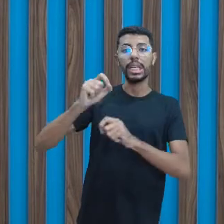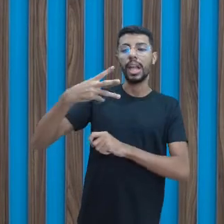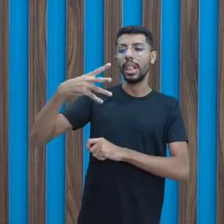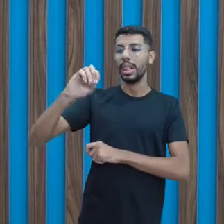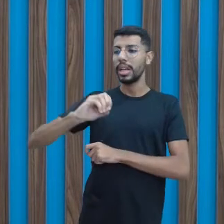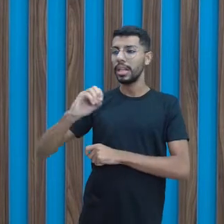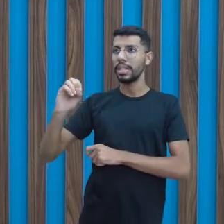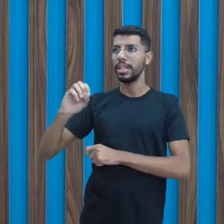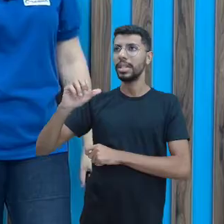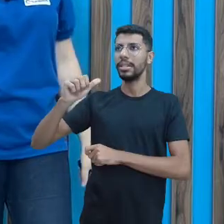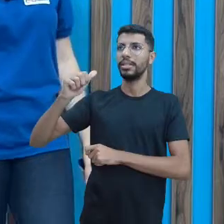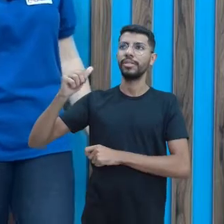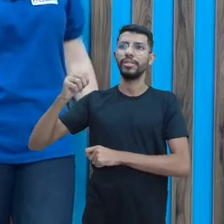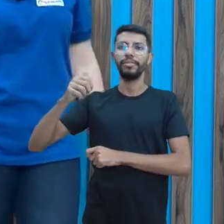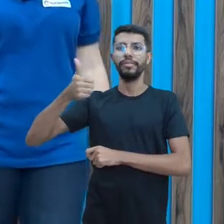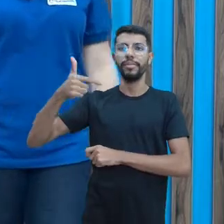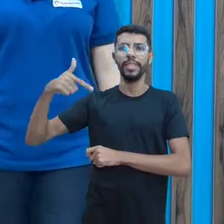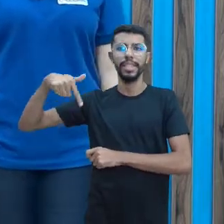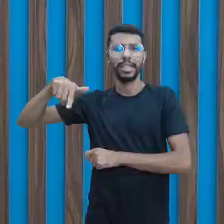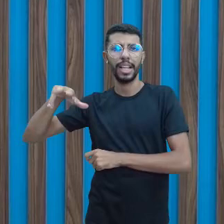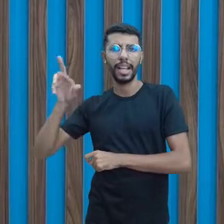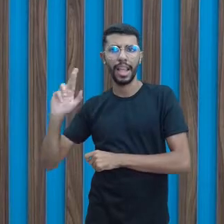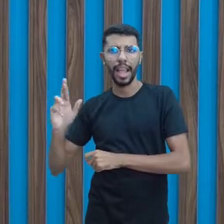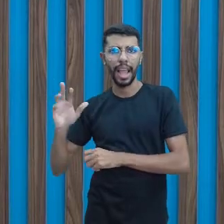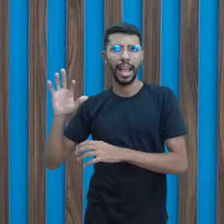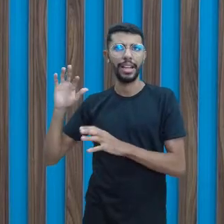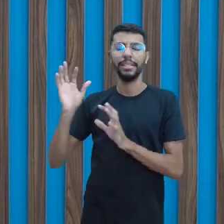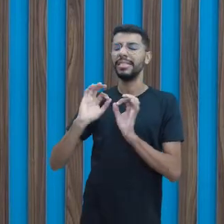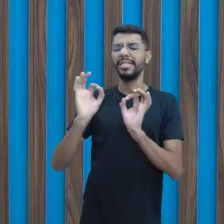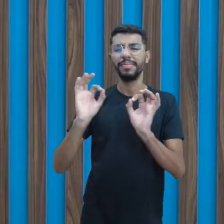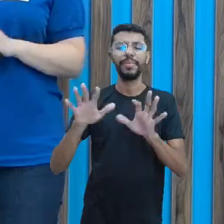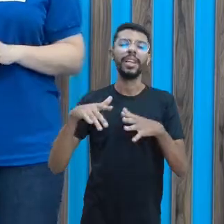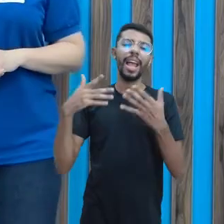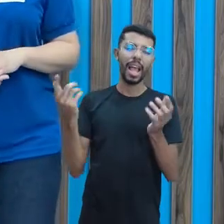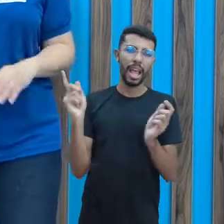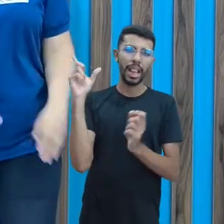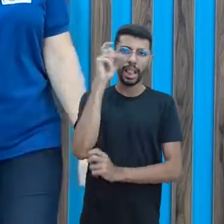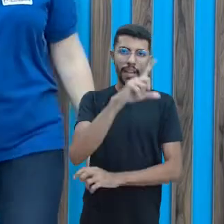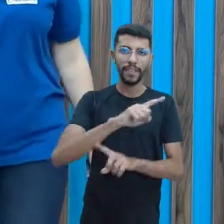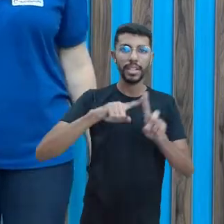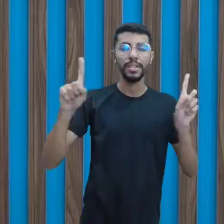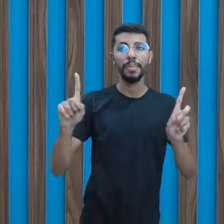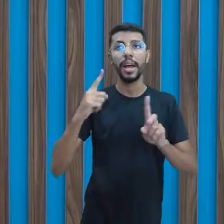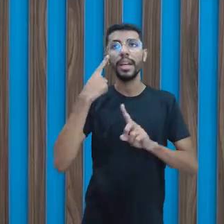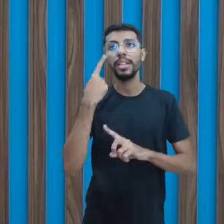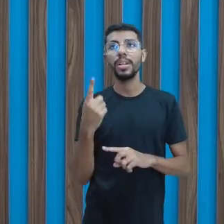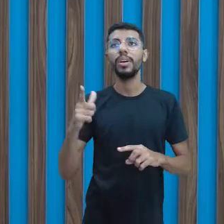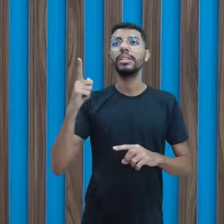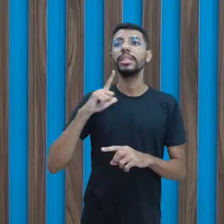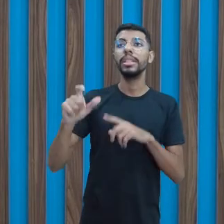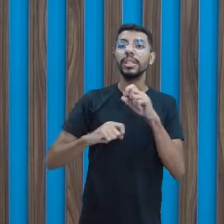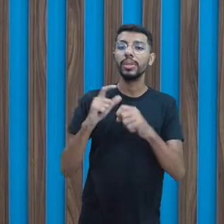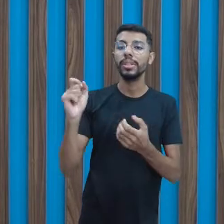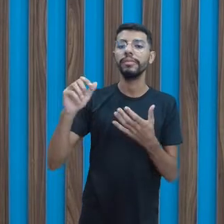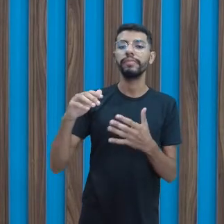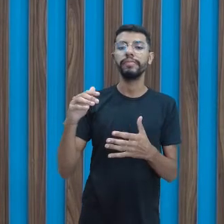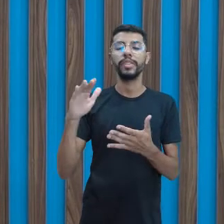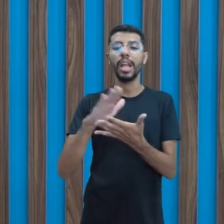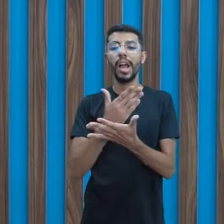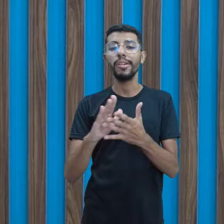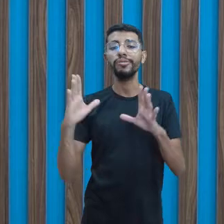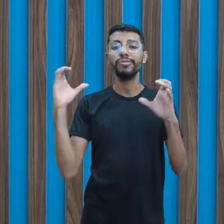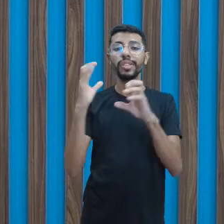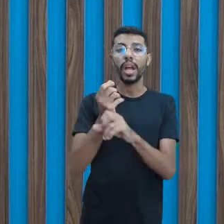350,17. Aí não tem condições, né, de a gente fazer isso aí de cabeça, né? Aí é bronca. Mas existem esses cálculos